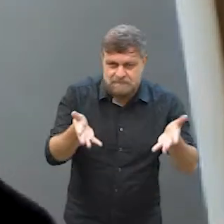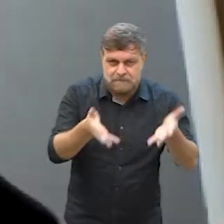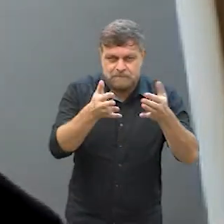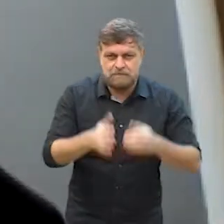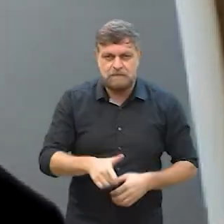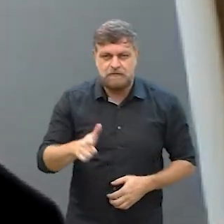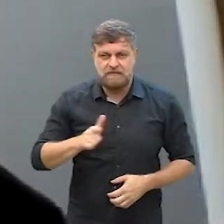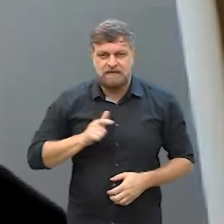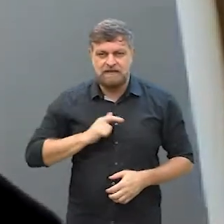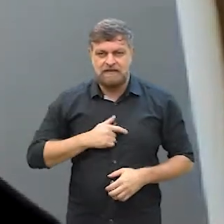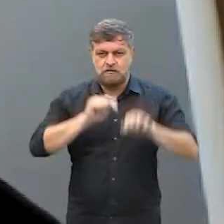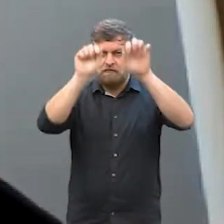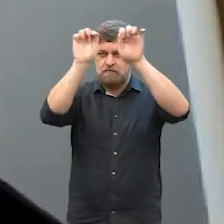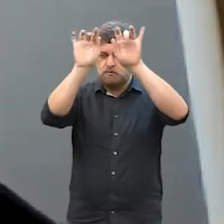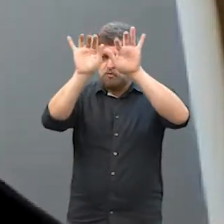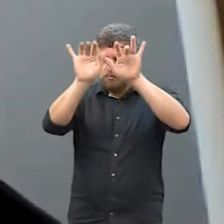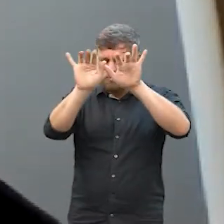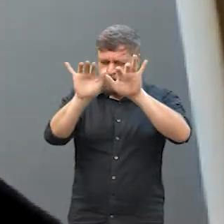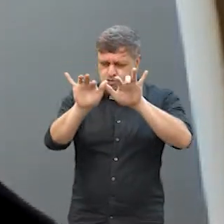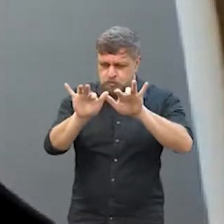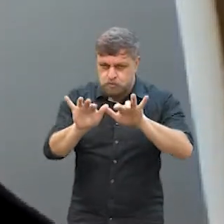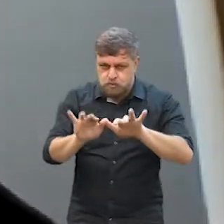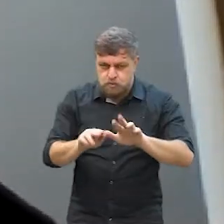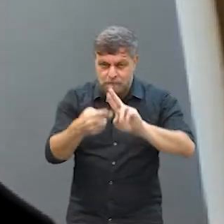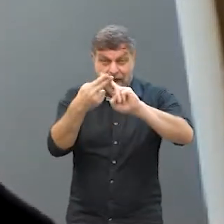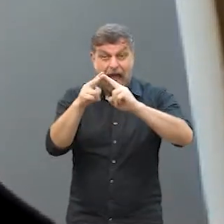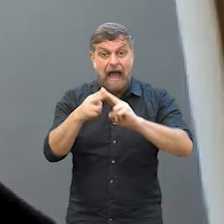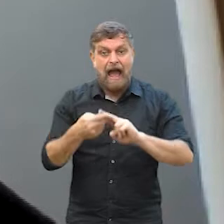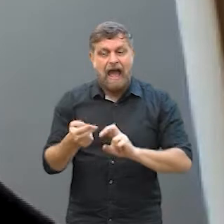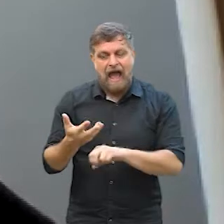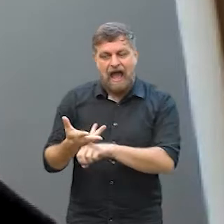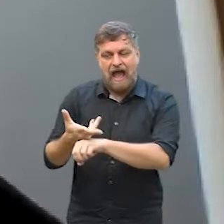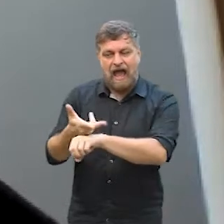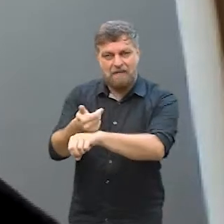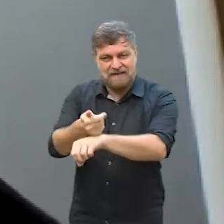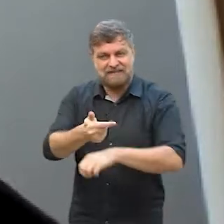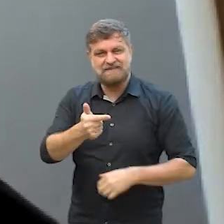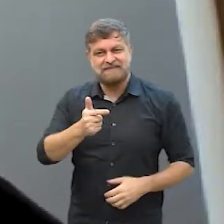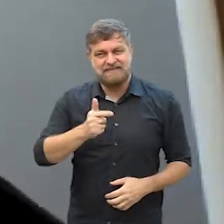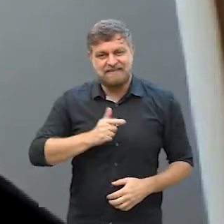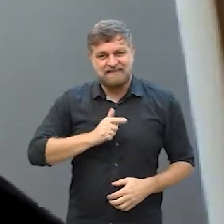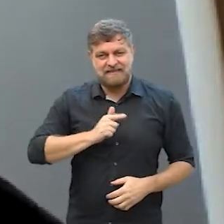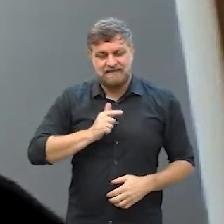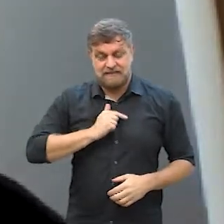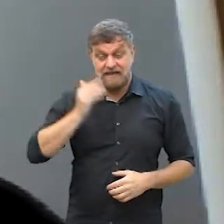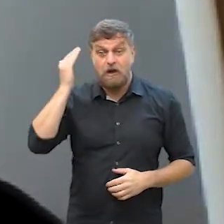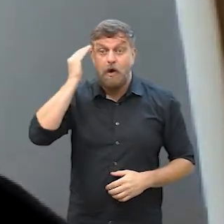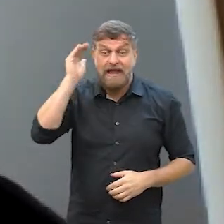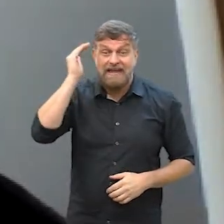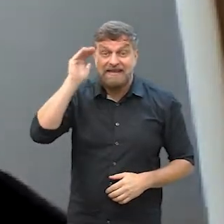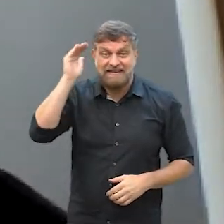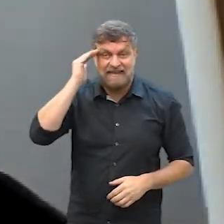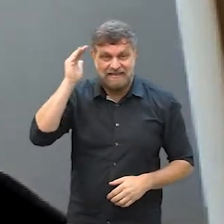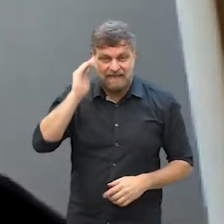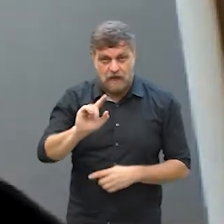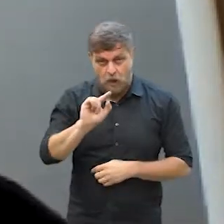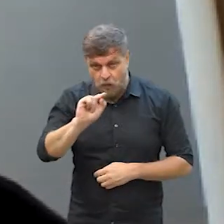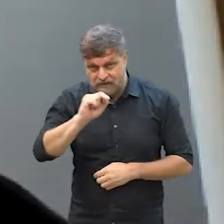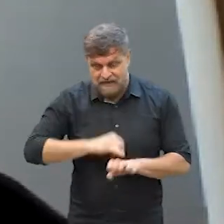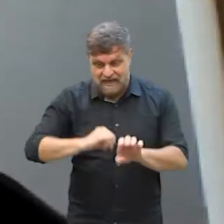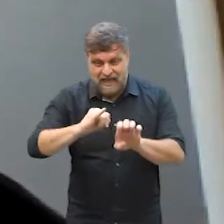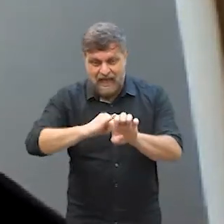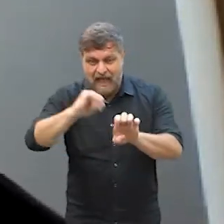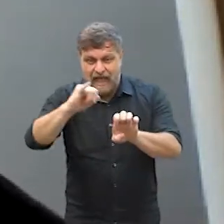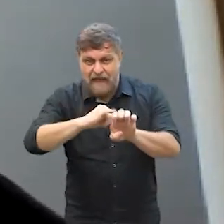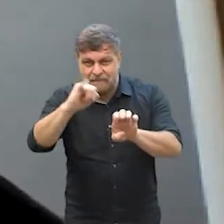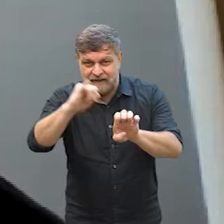desenvolvendo aí habilidades de programação, né? Então o ponto de partida é ter esse entendimento de que